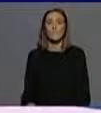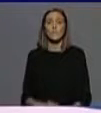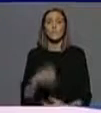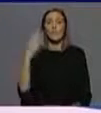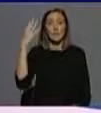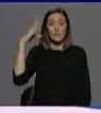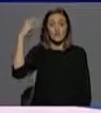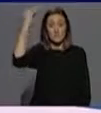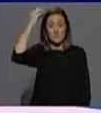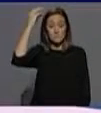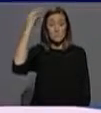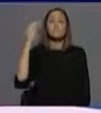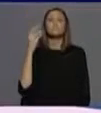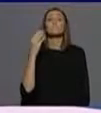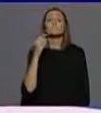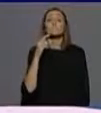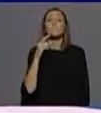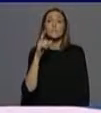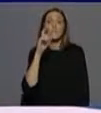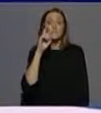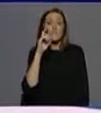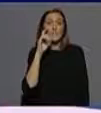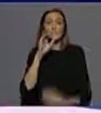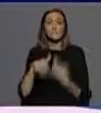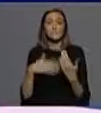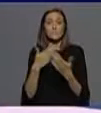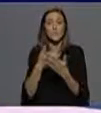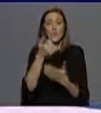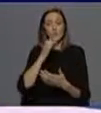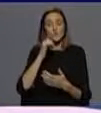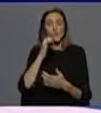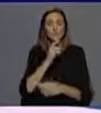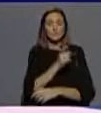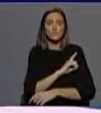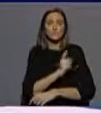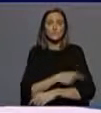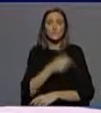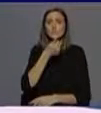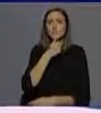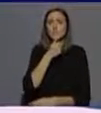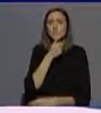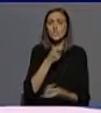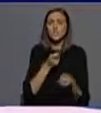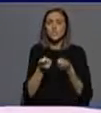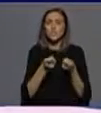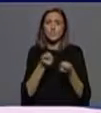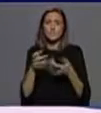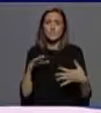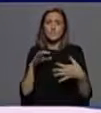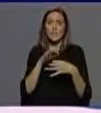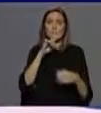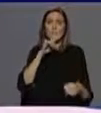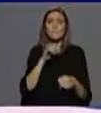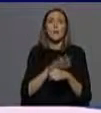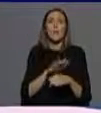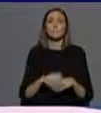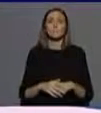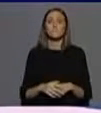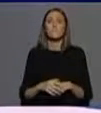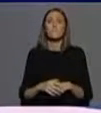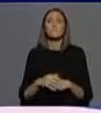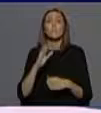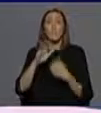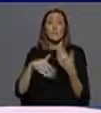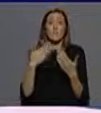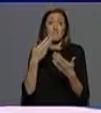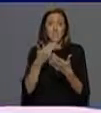Isabel Almeida Rodrigues defende a atribuição aos Açores de efetivos poderes de decisão e gestão sobre o mar. A candidata do PS